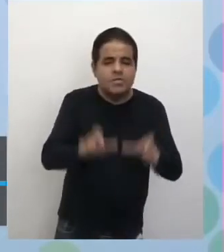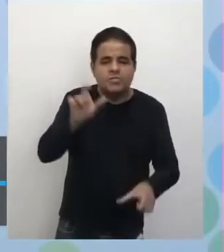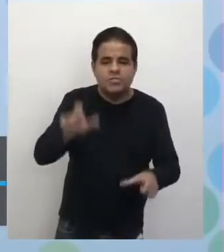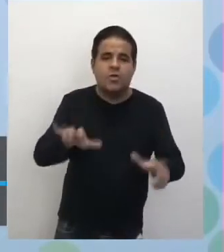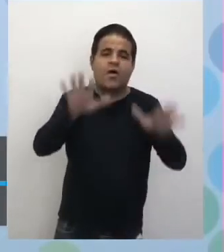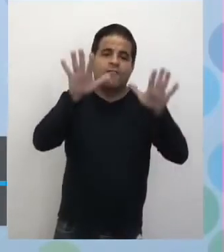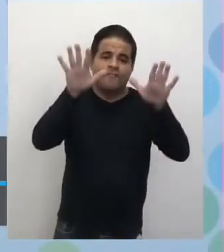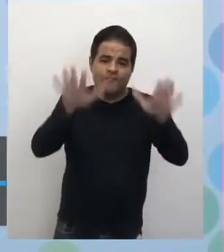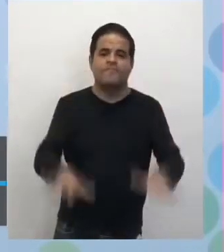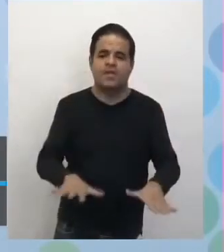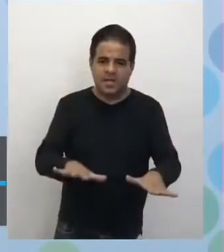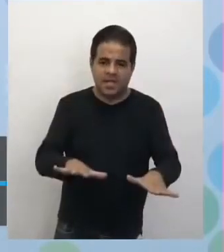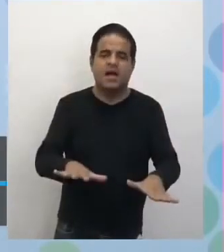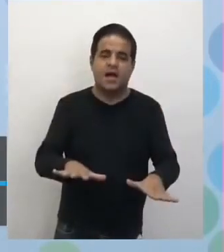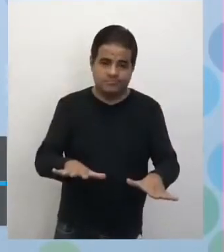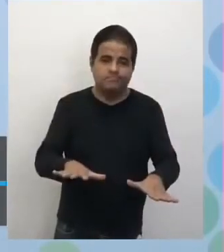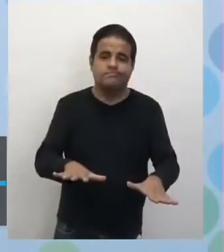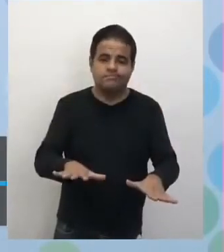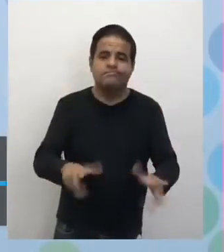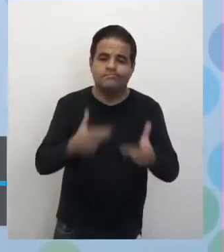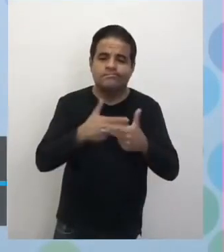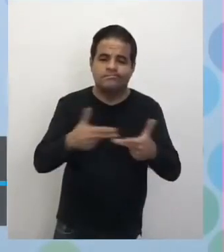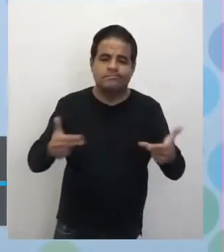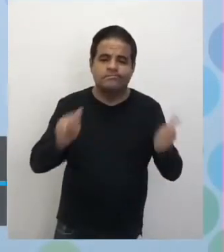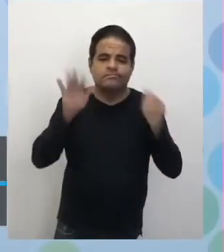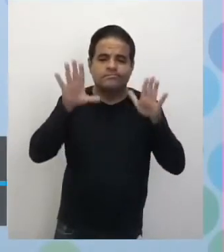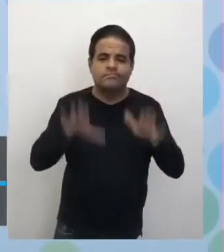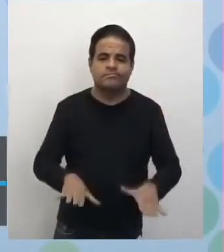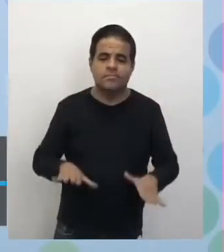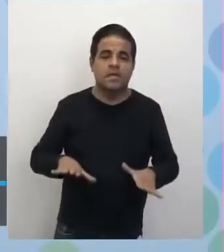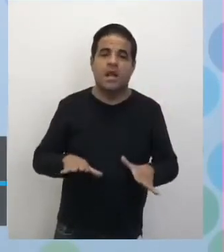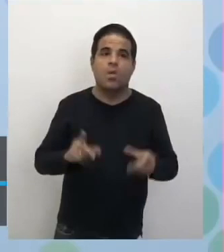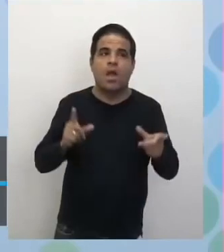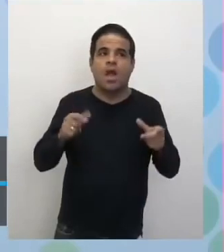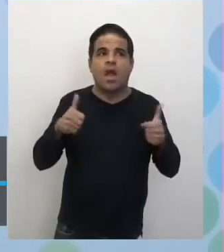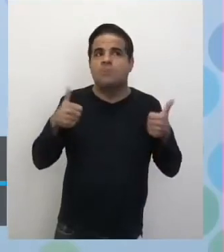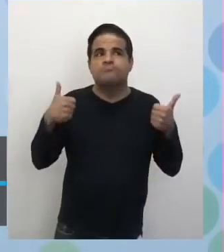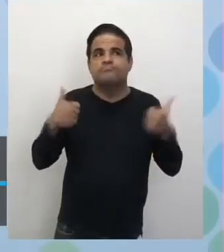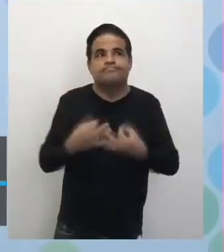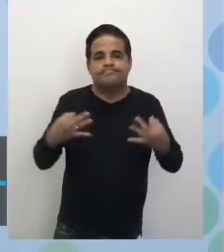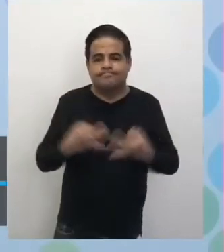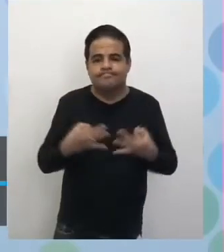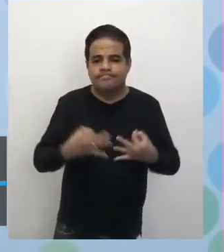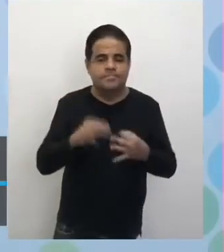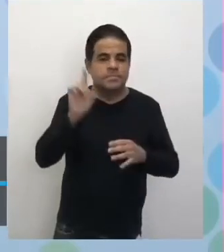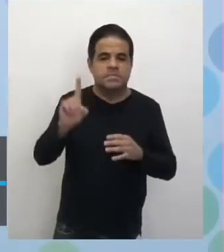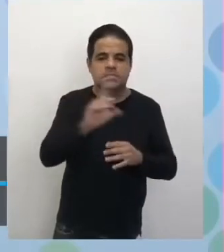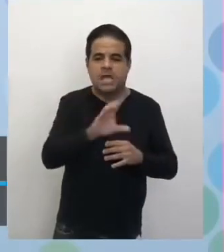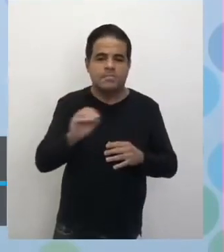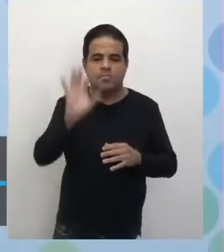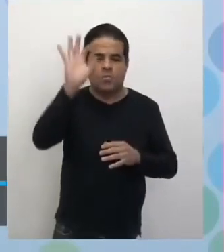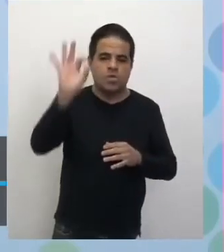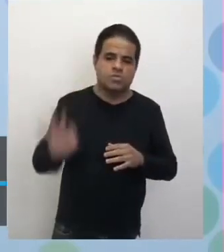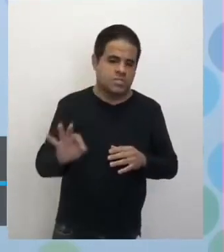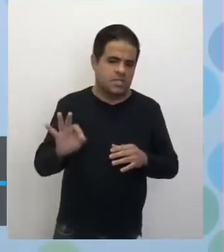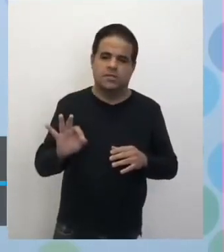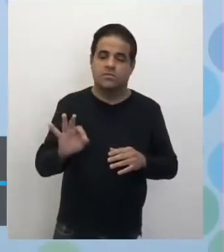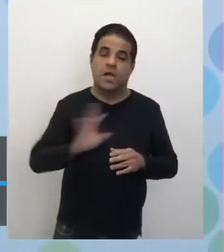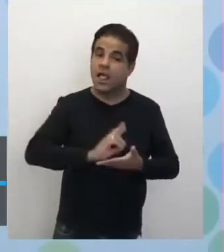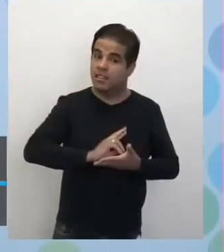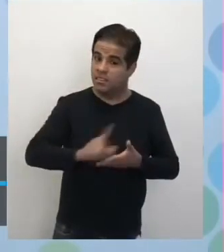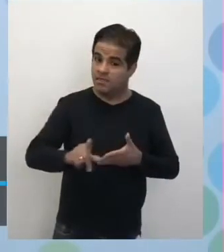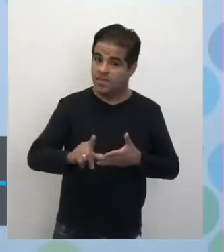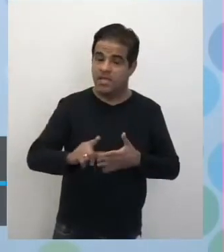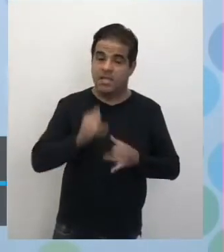ficando, né, alguma coisa lá. Então, ela não é extremamente assim, 100% limpa. Ela é diferente da